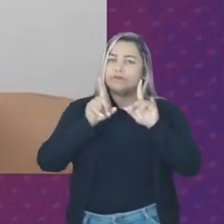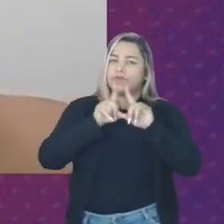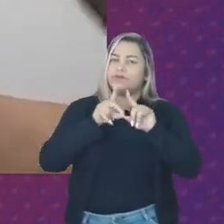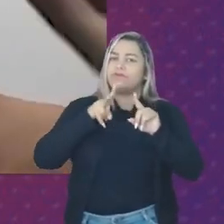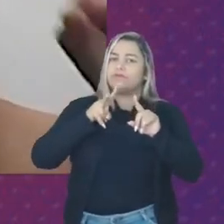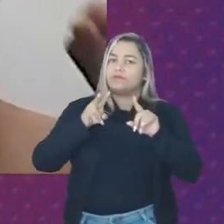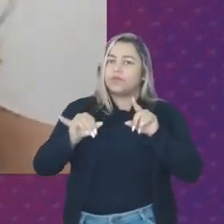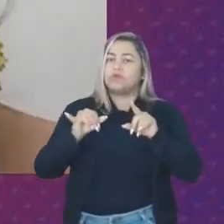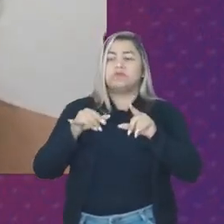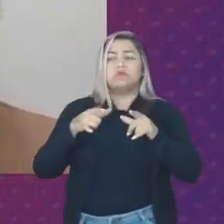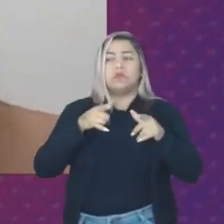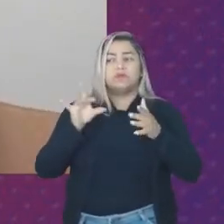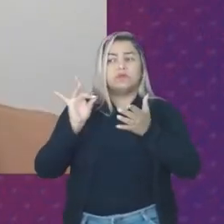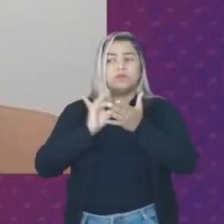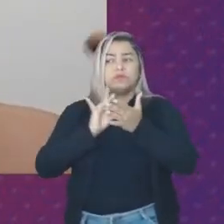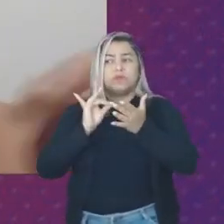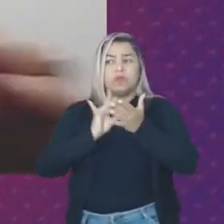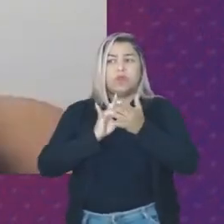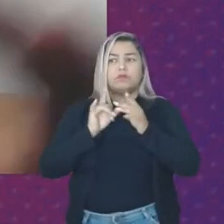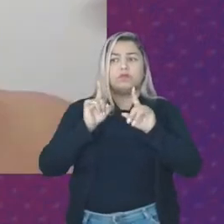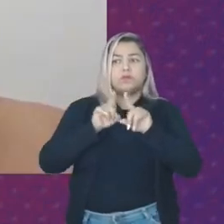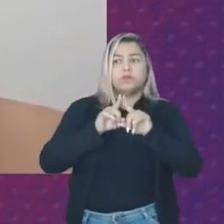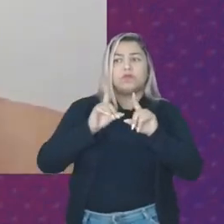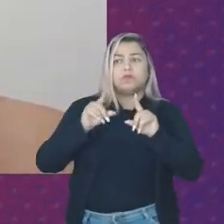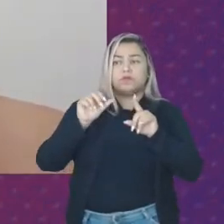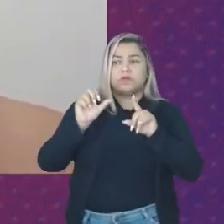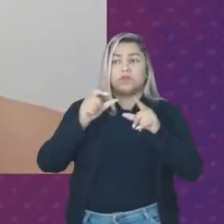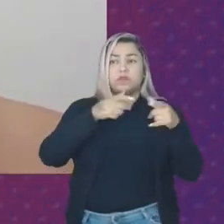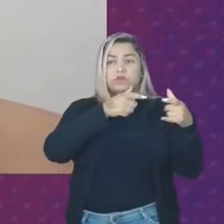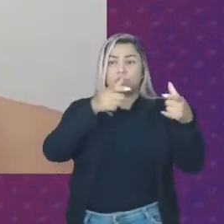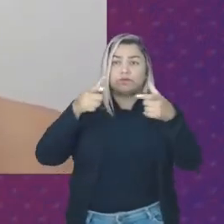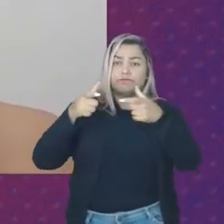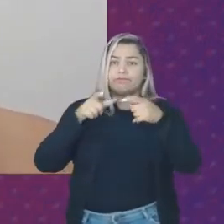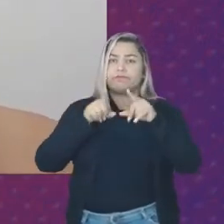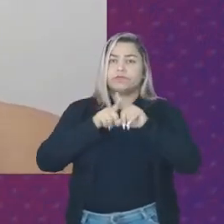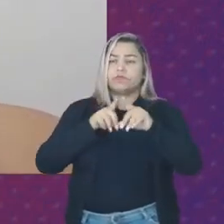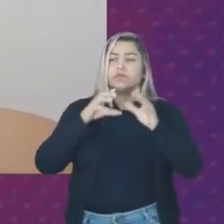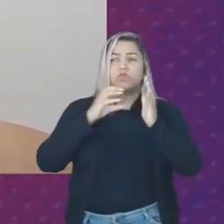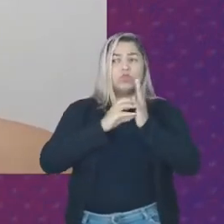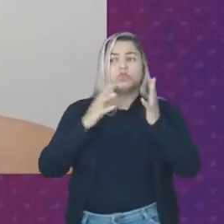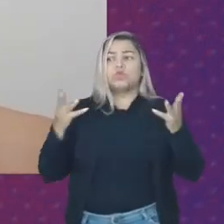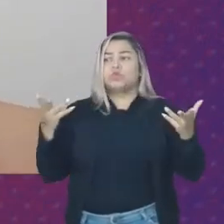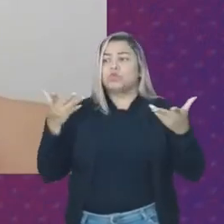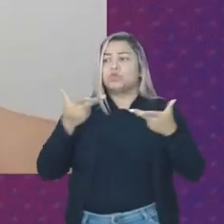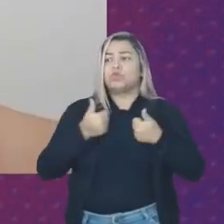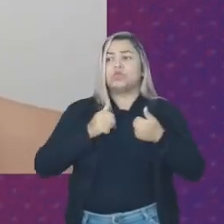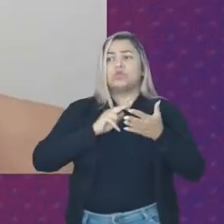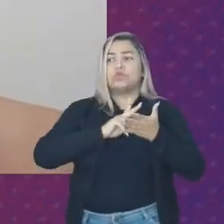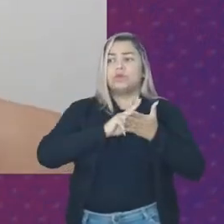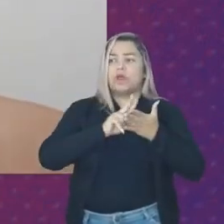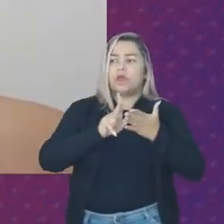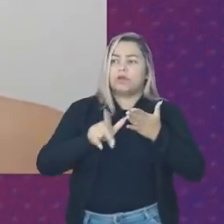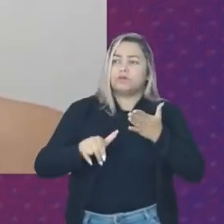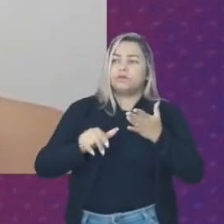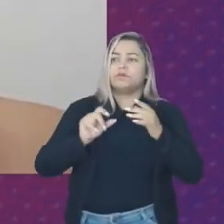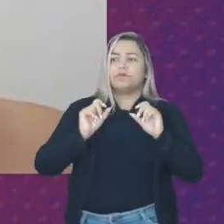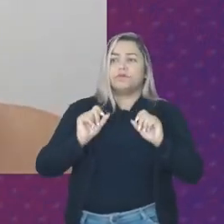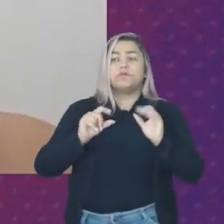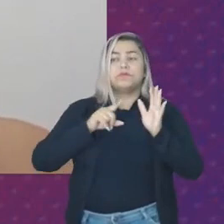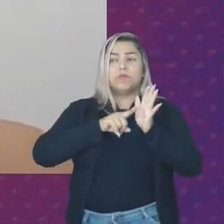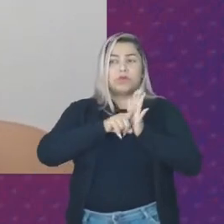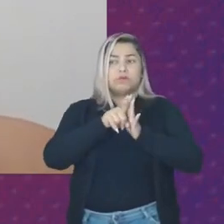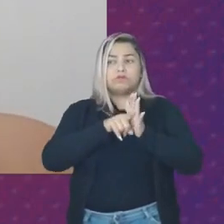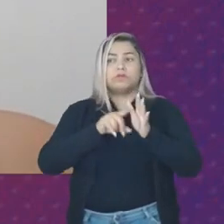pouquinho de cada realidade desses lugares para fazer uma campanha bem bonita, diversa. Talvez o